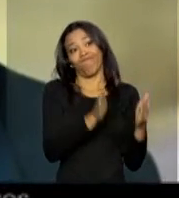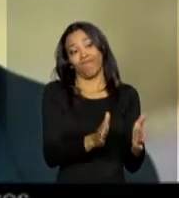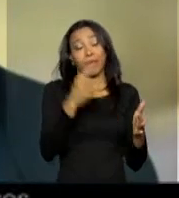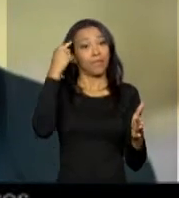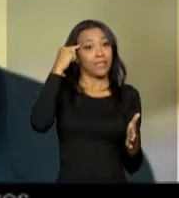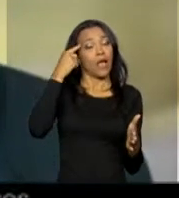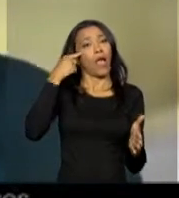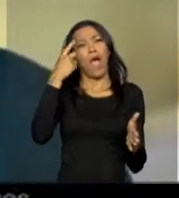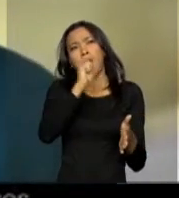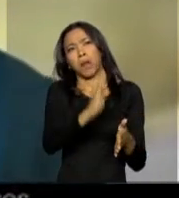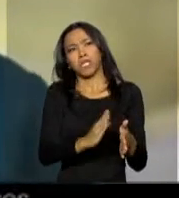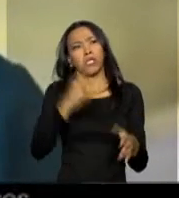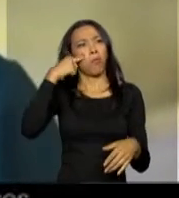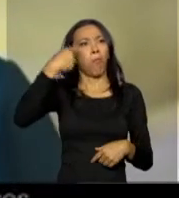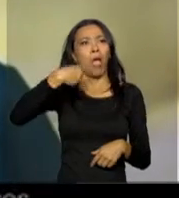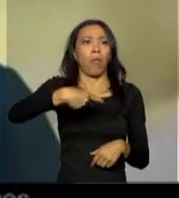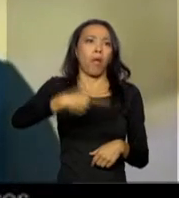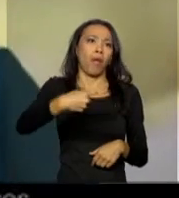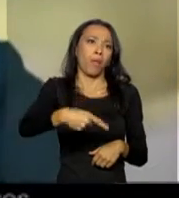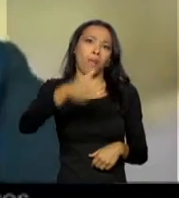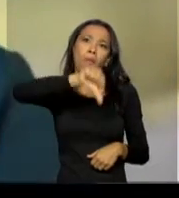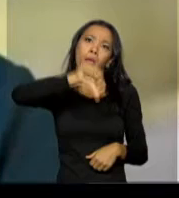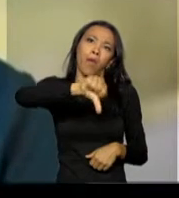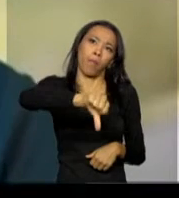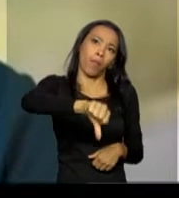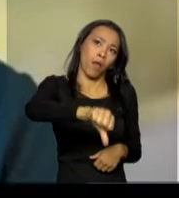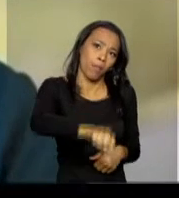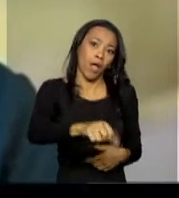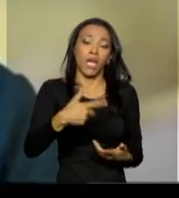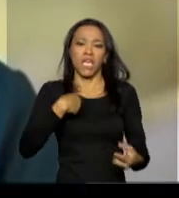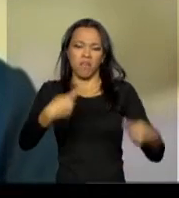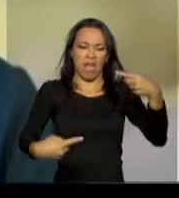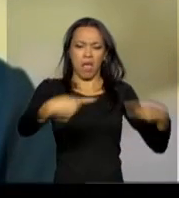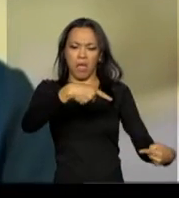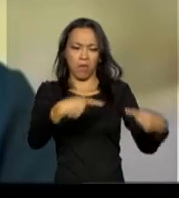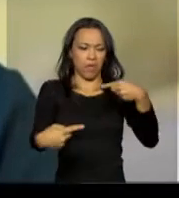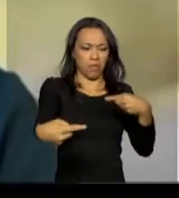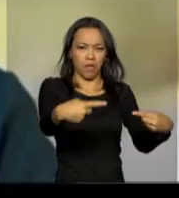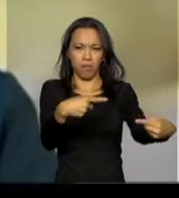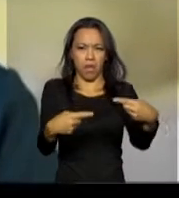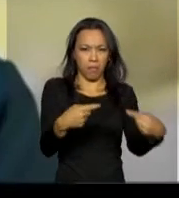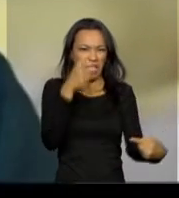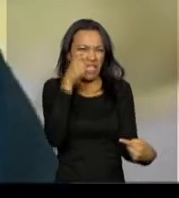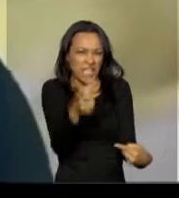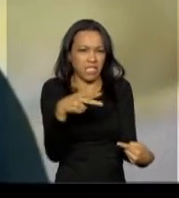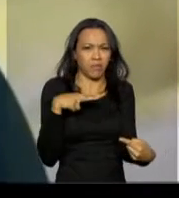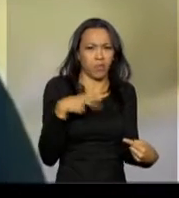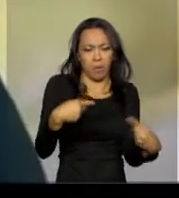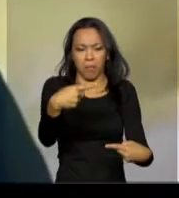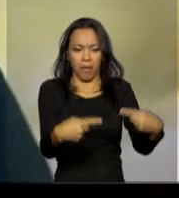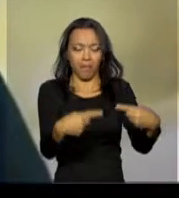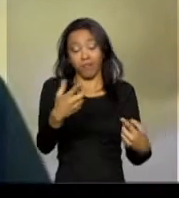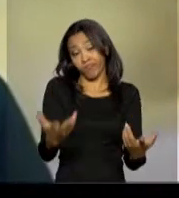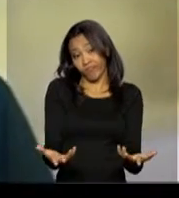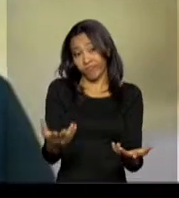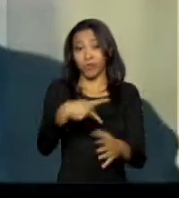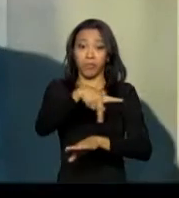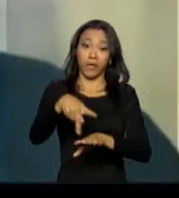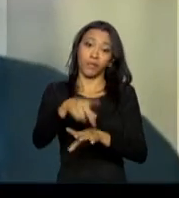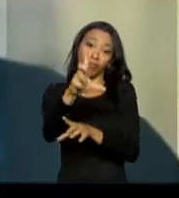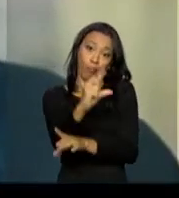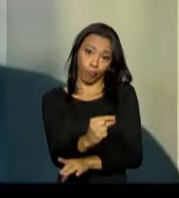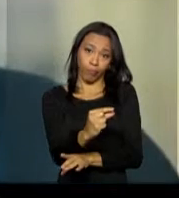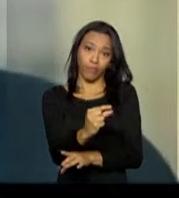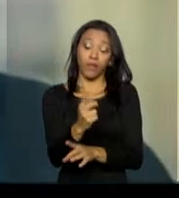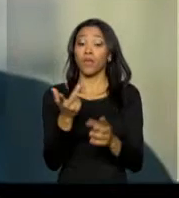mergulharmos em pessimismo e ficarmos presos a disputas e interesses mesquinhos, teremos um país menor.